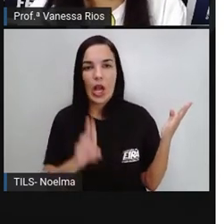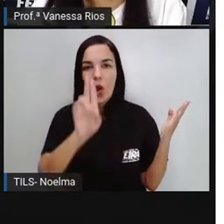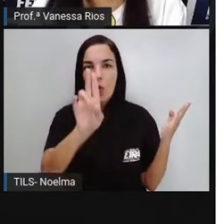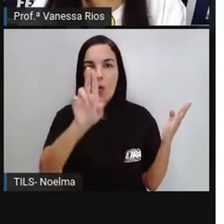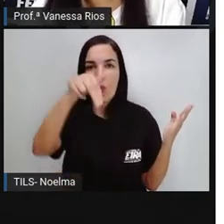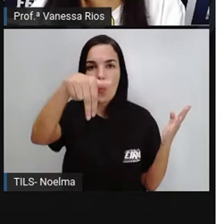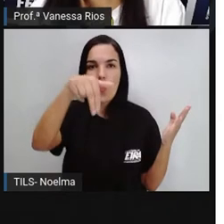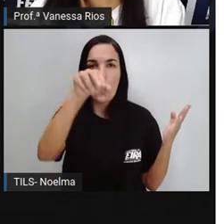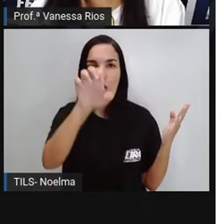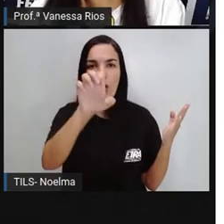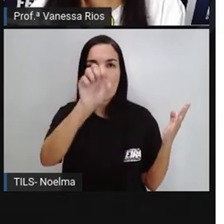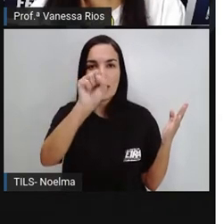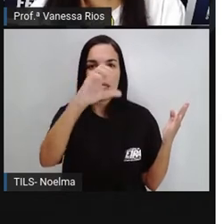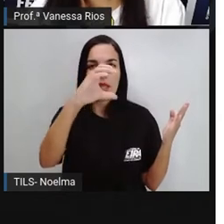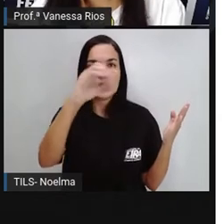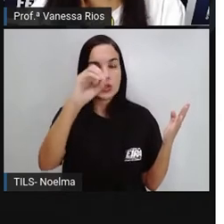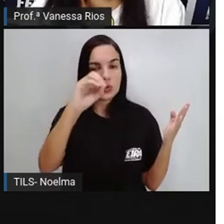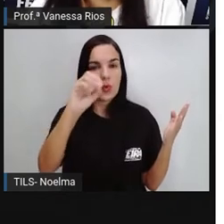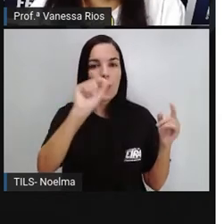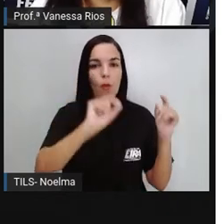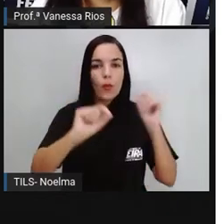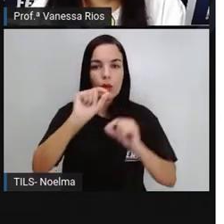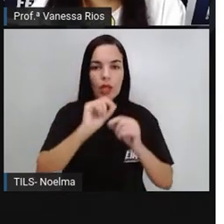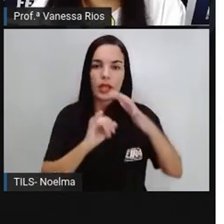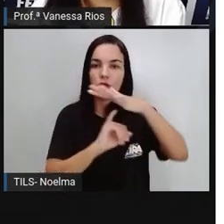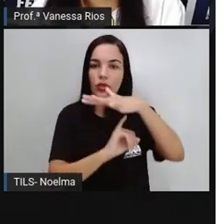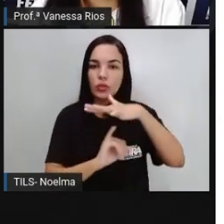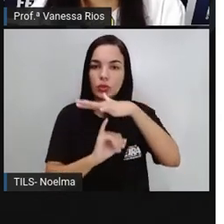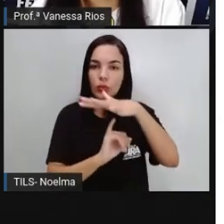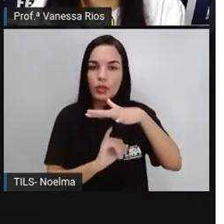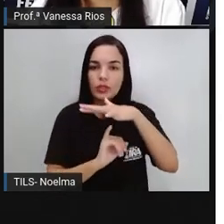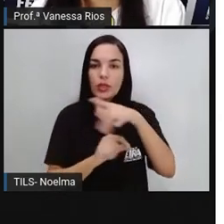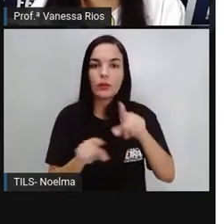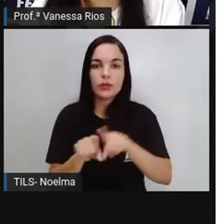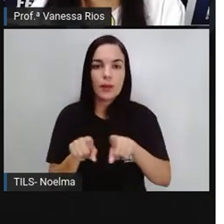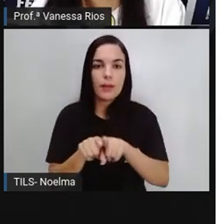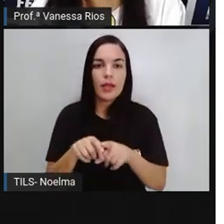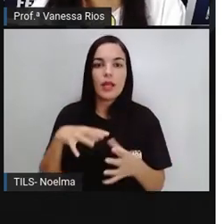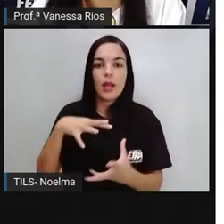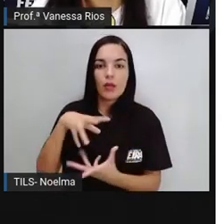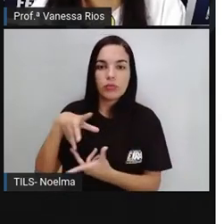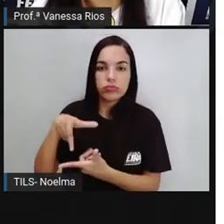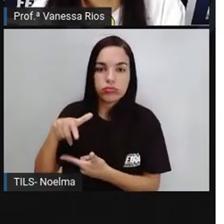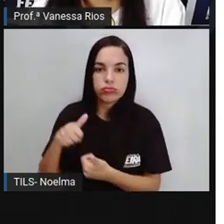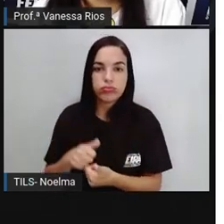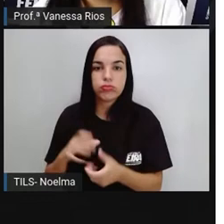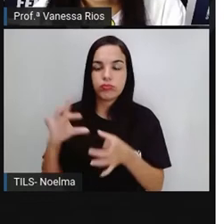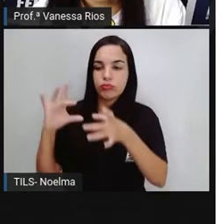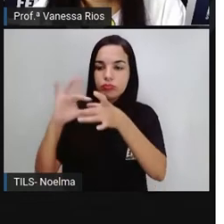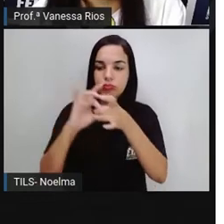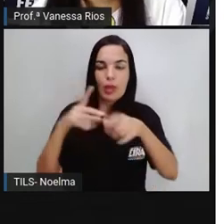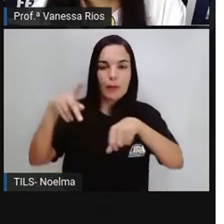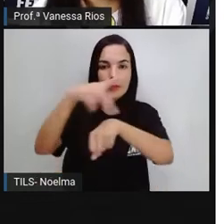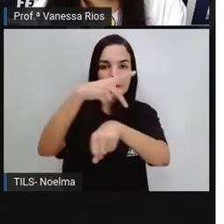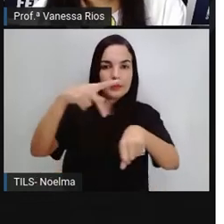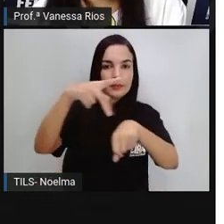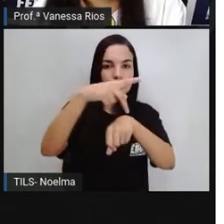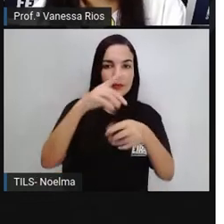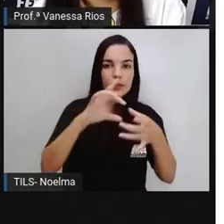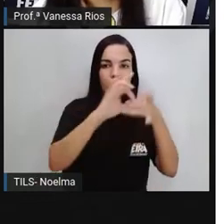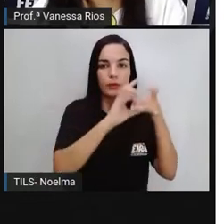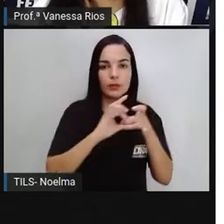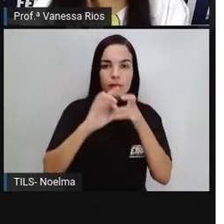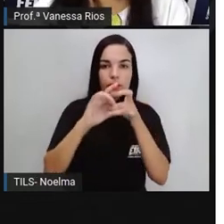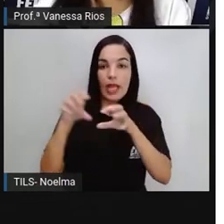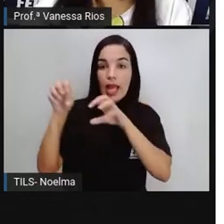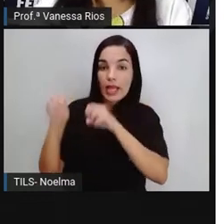a Organização das Nações Unidas, a ONU, não é? Para a Educação e Ciência e Cultura, Unesco, é uma